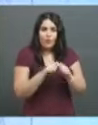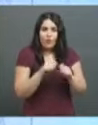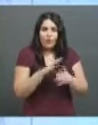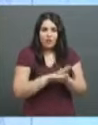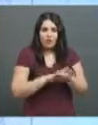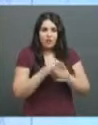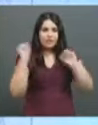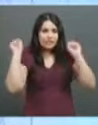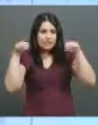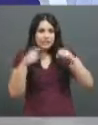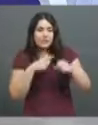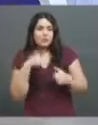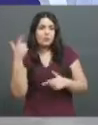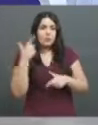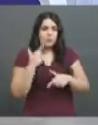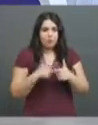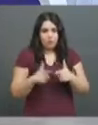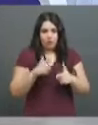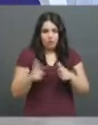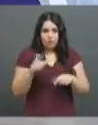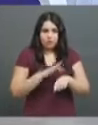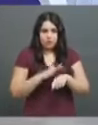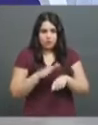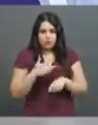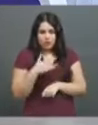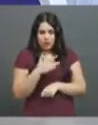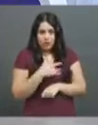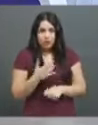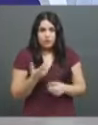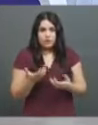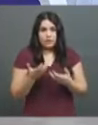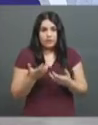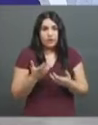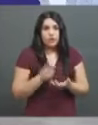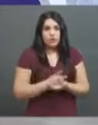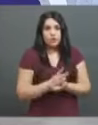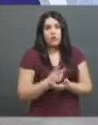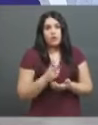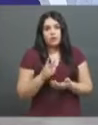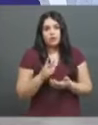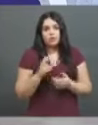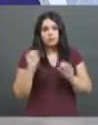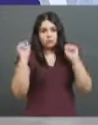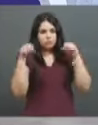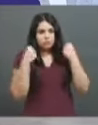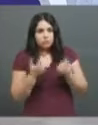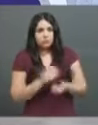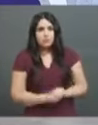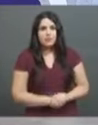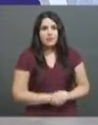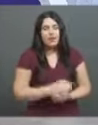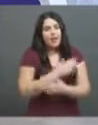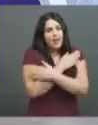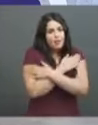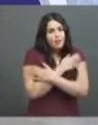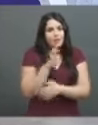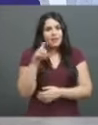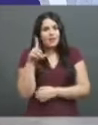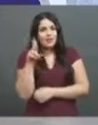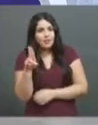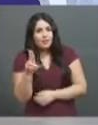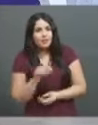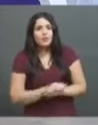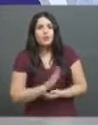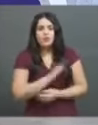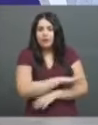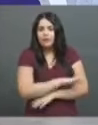saúde e que quer ter longevidade? Slene, por sinal, um abraço ao Edu, já esteve no meu consultório uns anos atrás, fiquei feliz